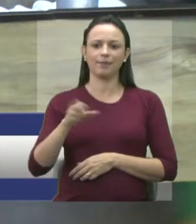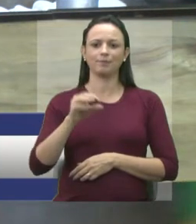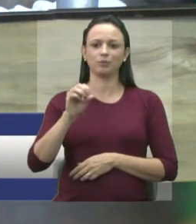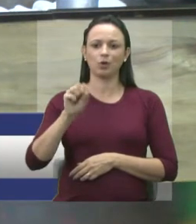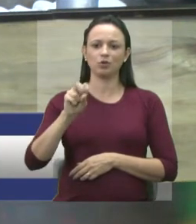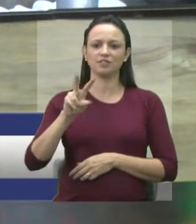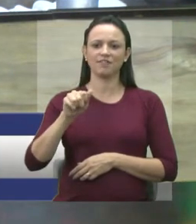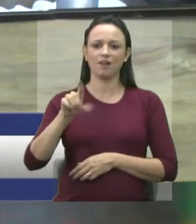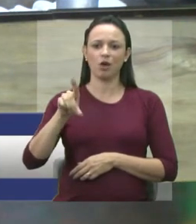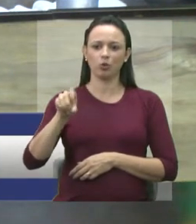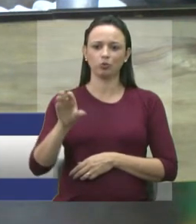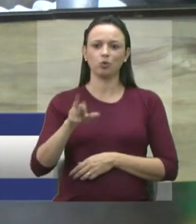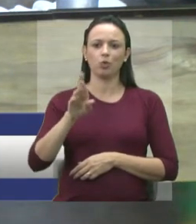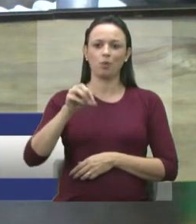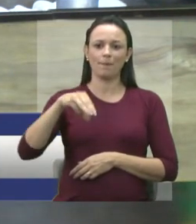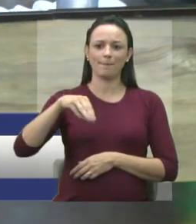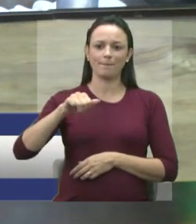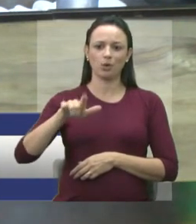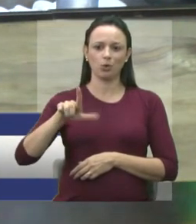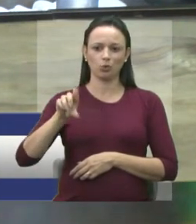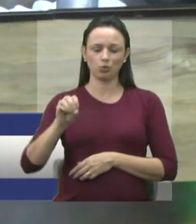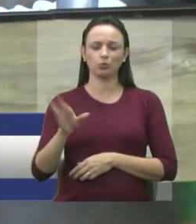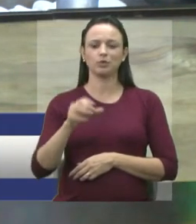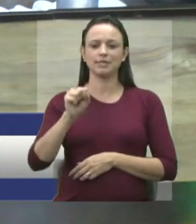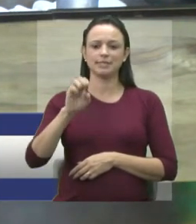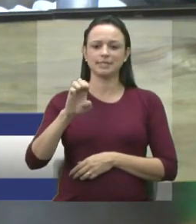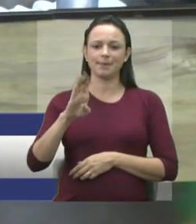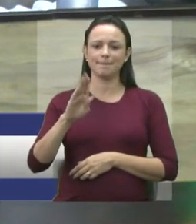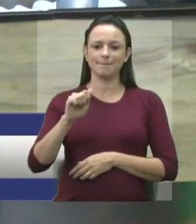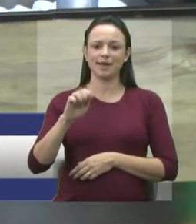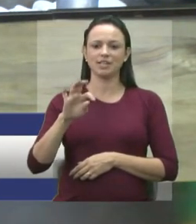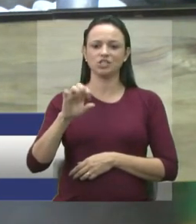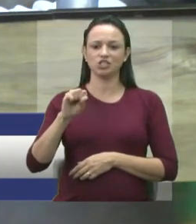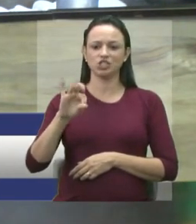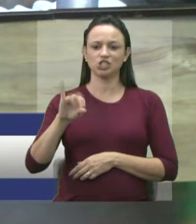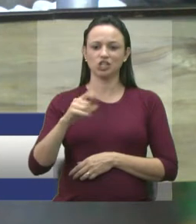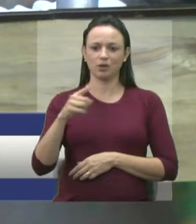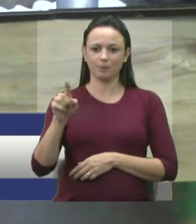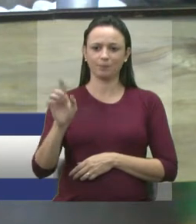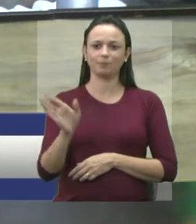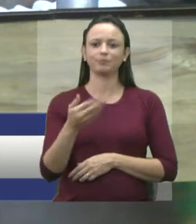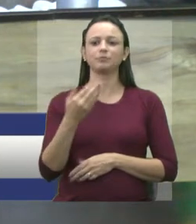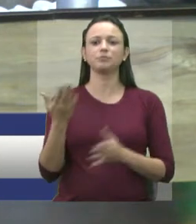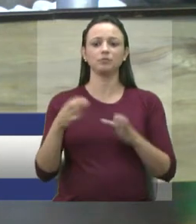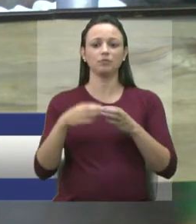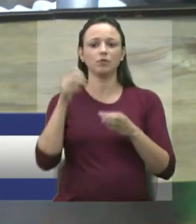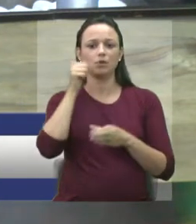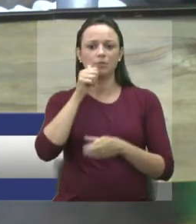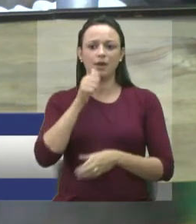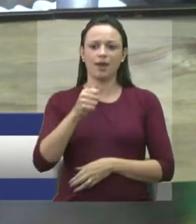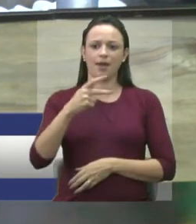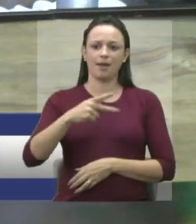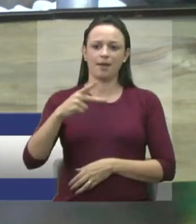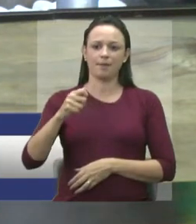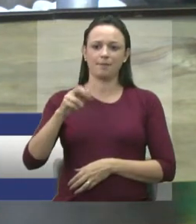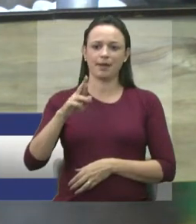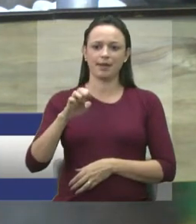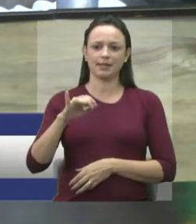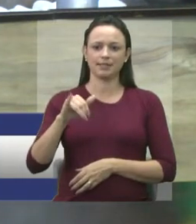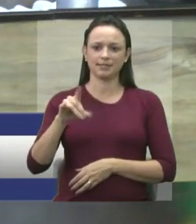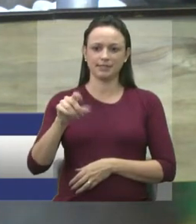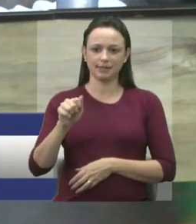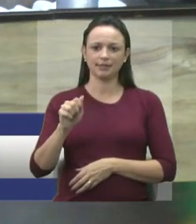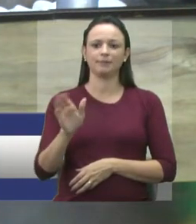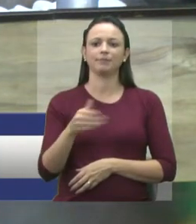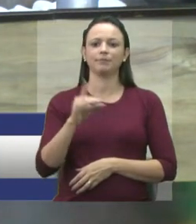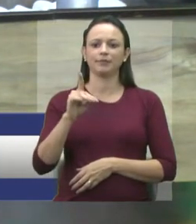Oswaldo Gimenez, Romildo Sagioro e Sebastião Tiete Filho, e das senhoras